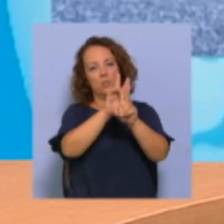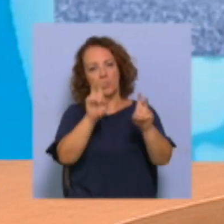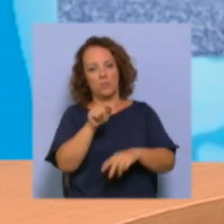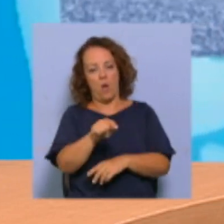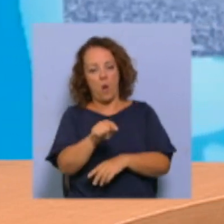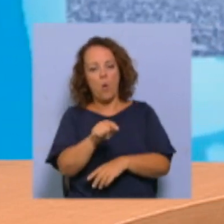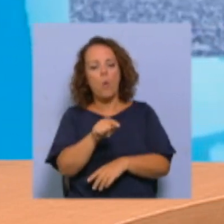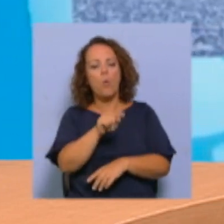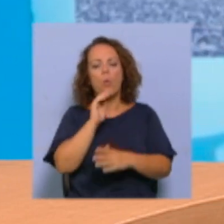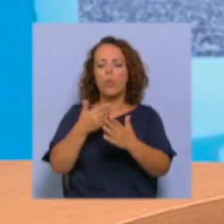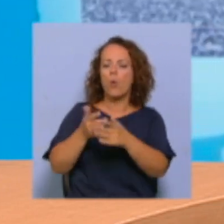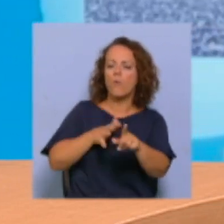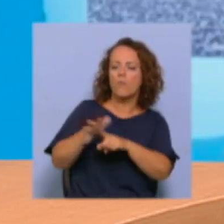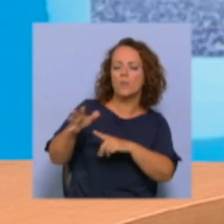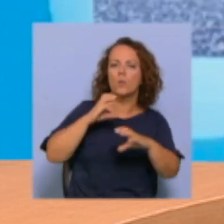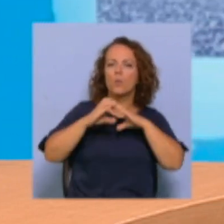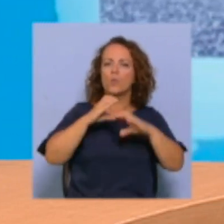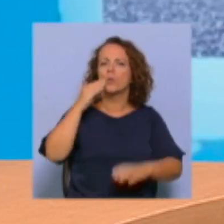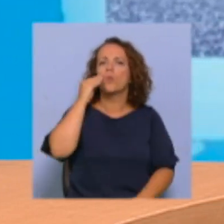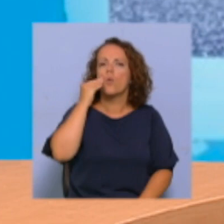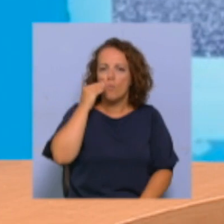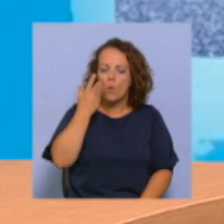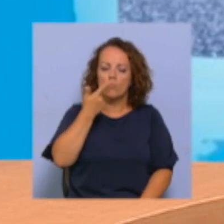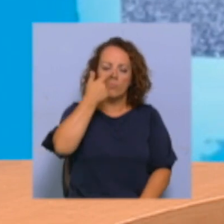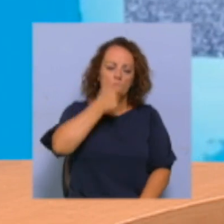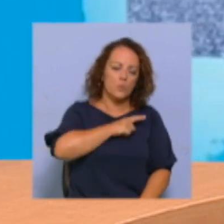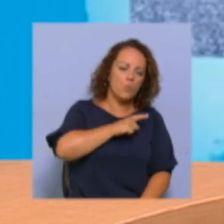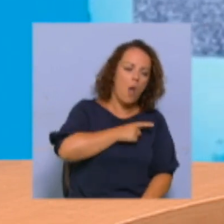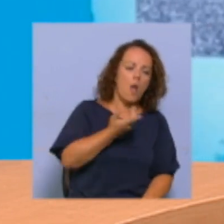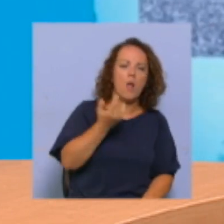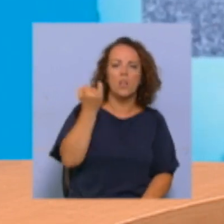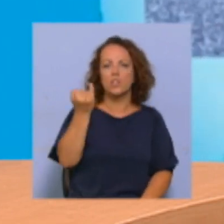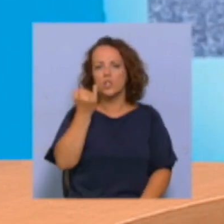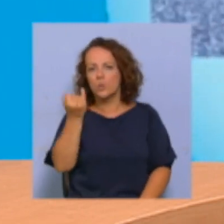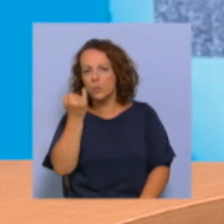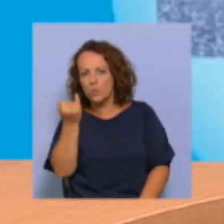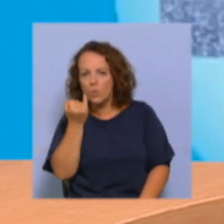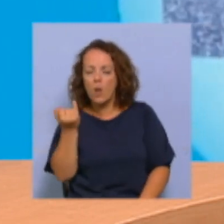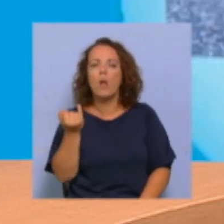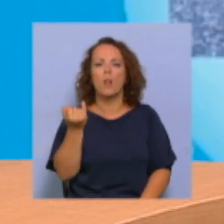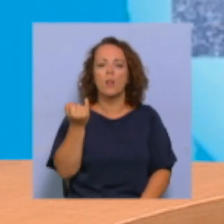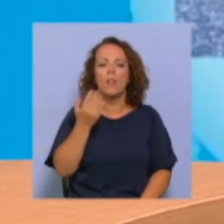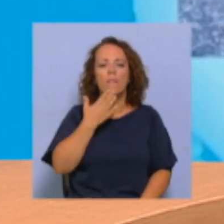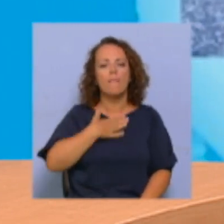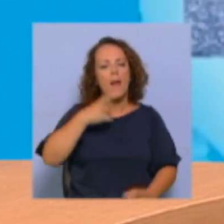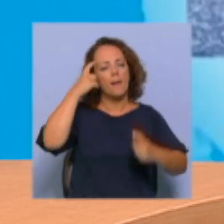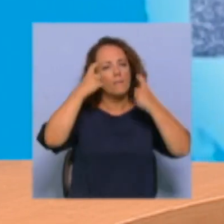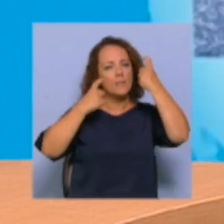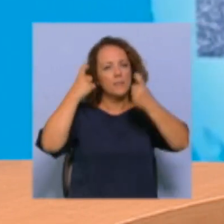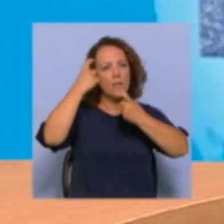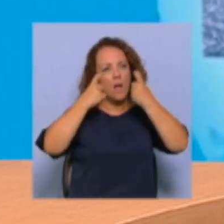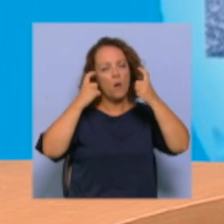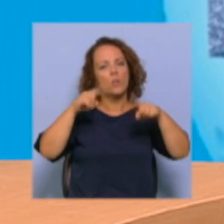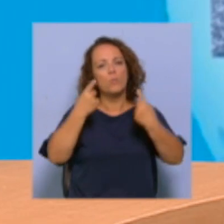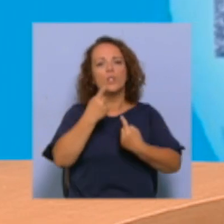afetou a comunicação pessoal, a comunicação institucional, e refletirmos sobre ela e tentarmos traçar linhas